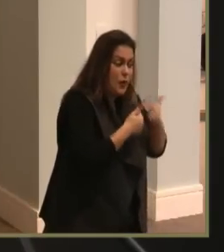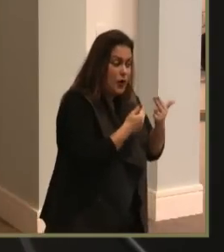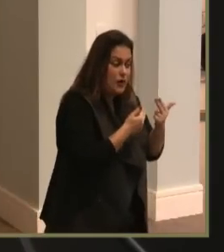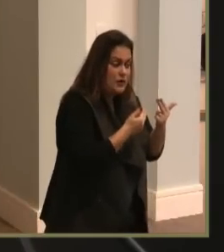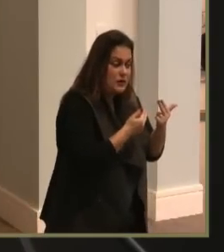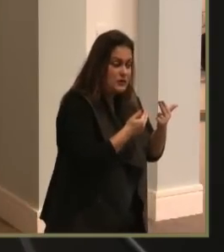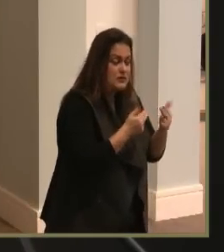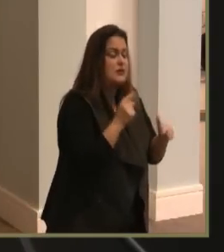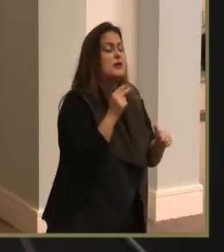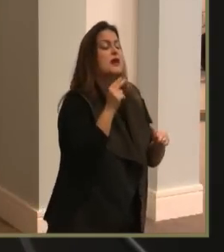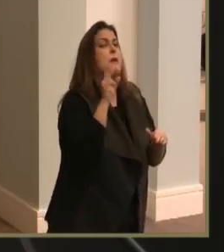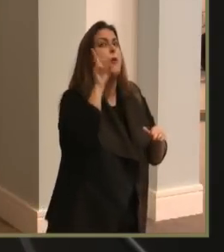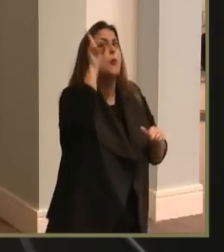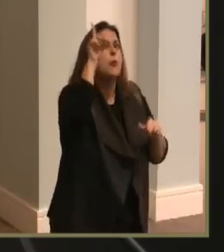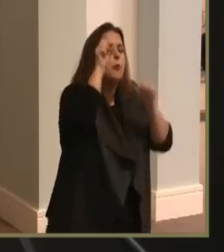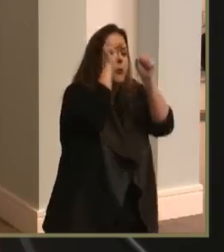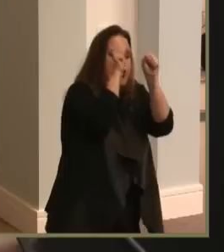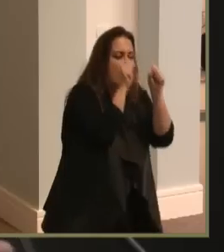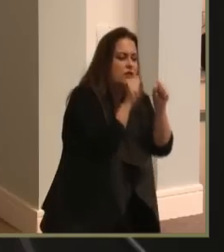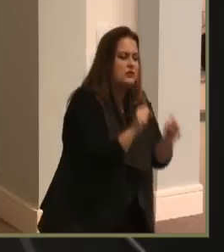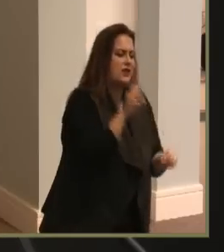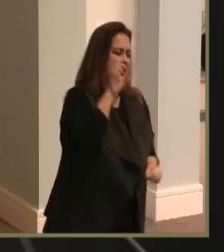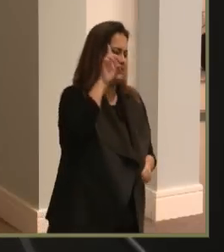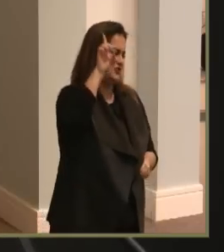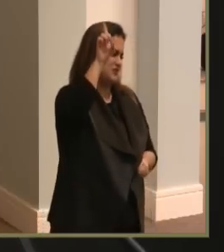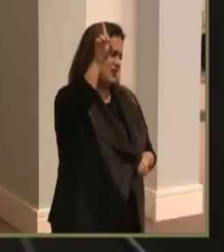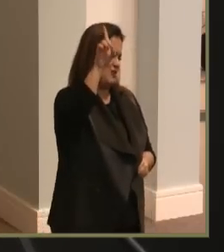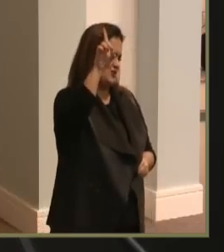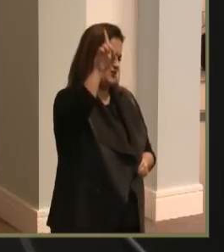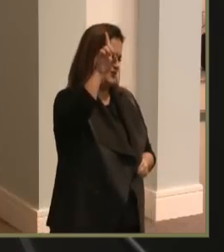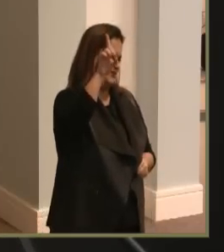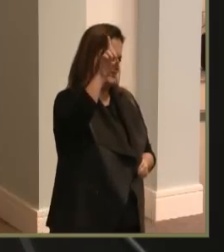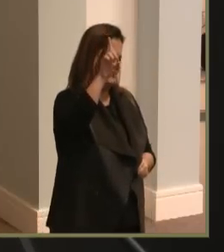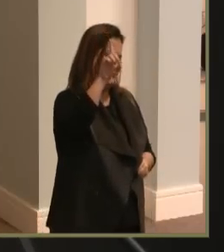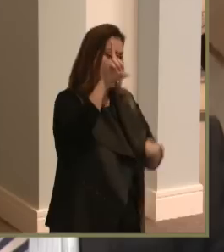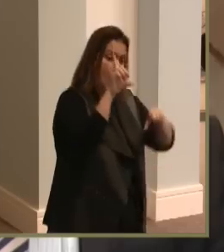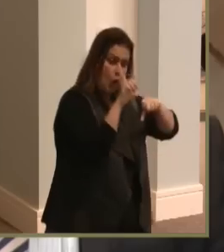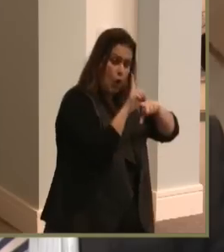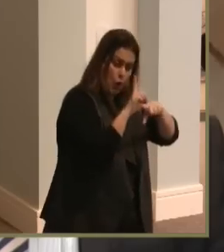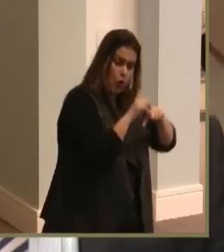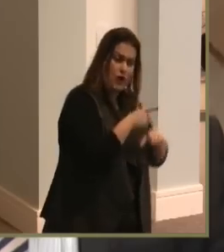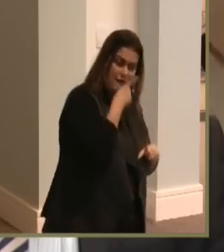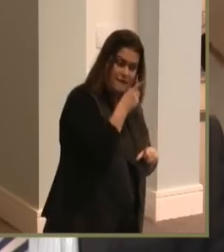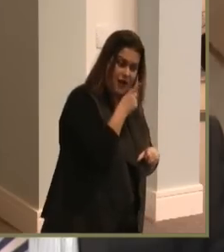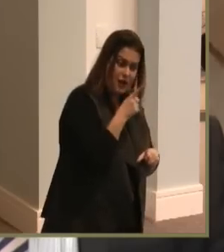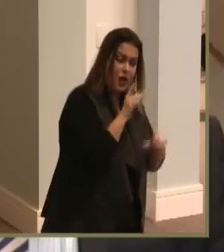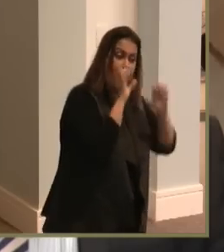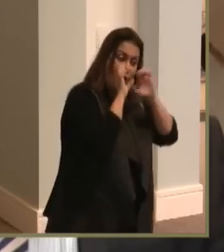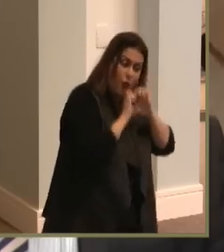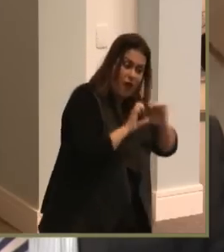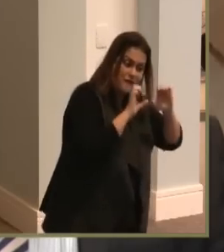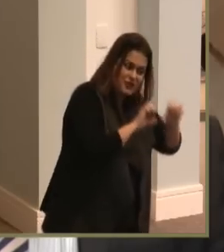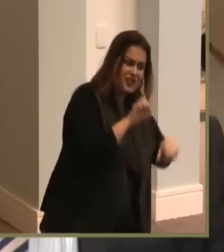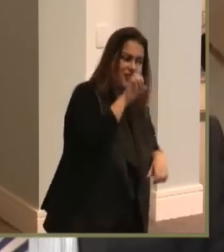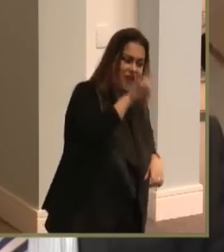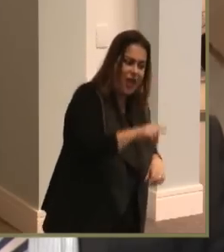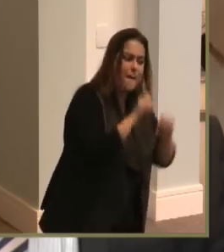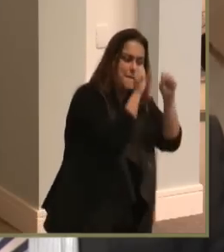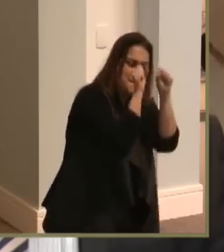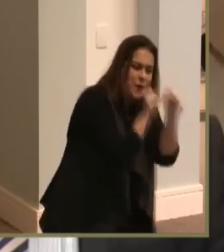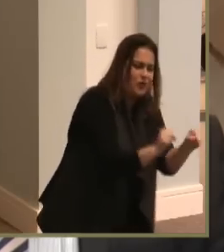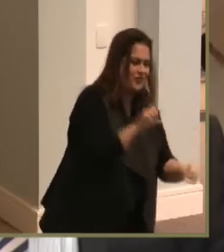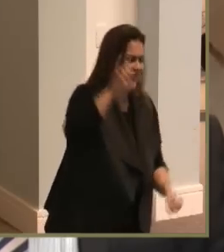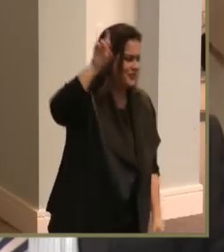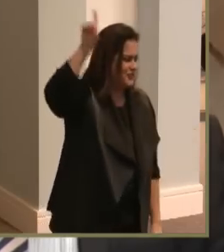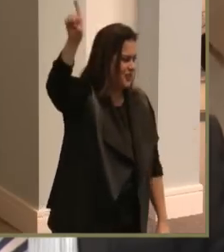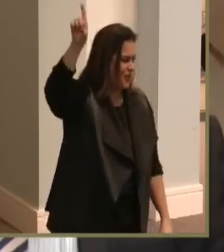isto. O próprio Lucas falará isso. Que o Evangelho é o poder de Deus para a salvação. Então,